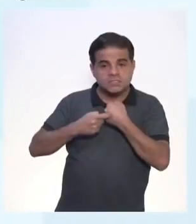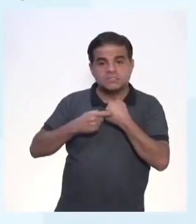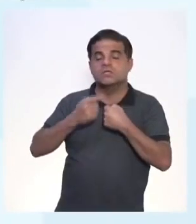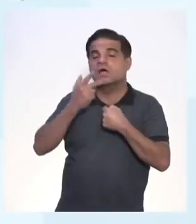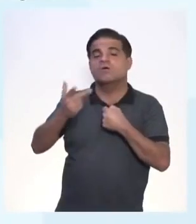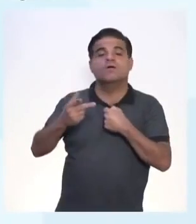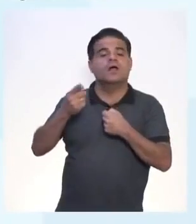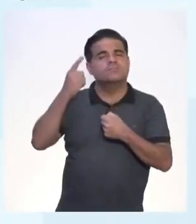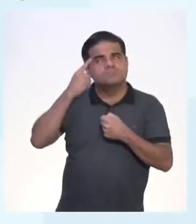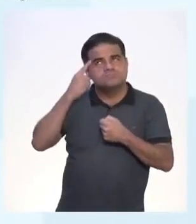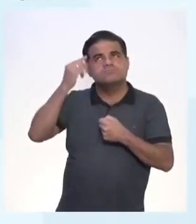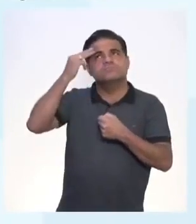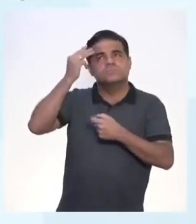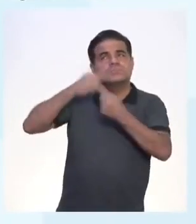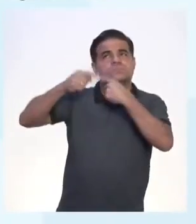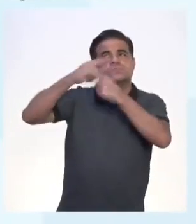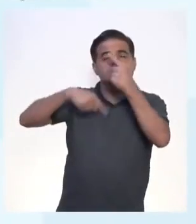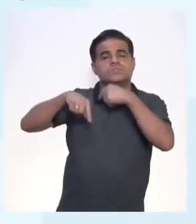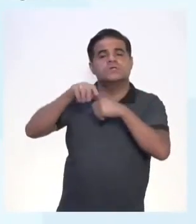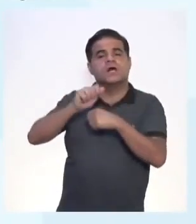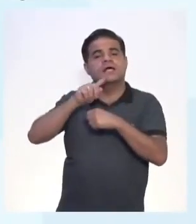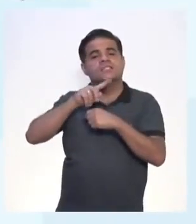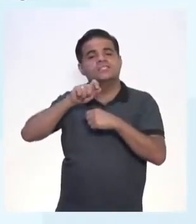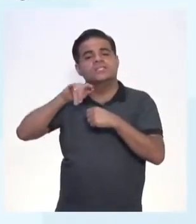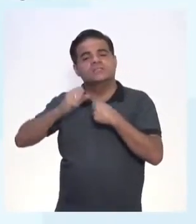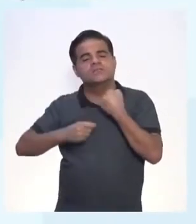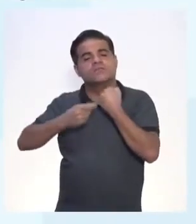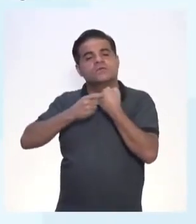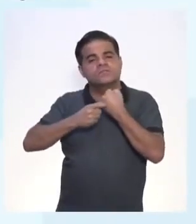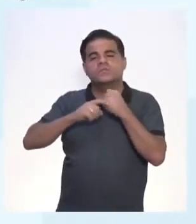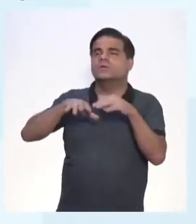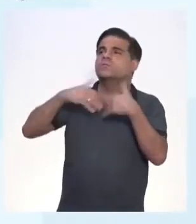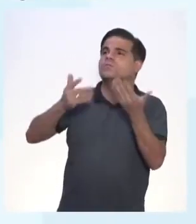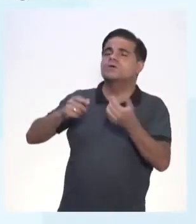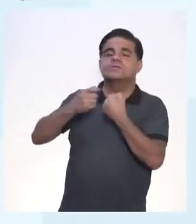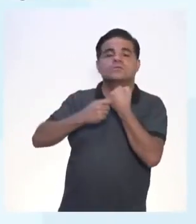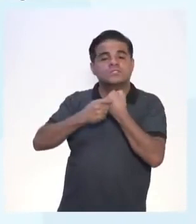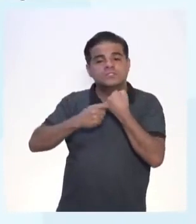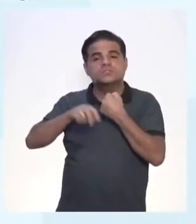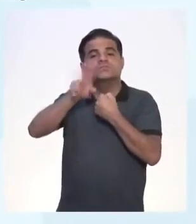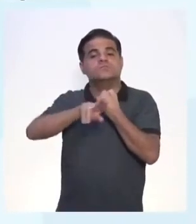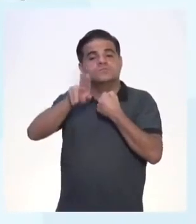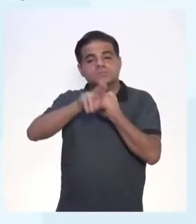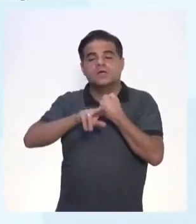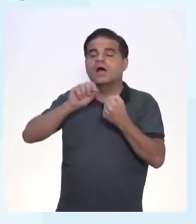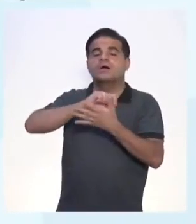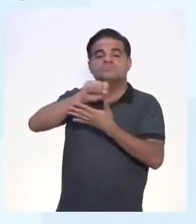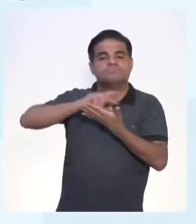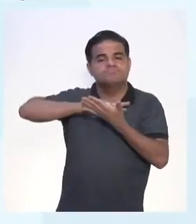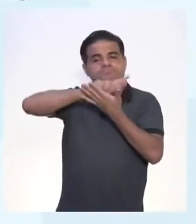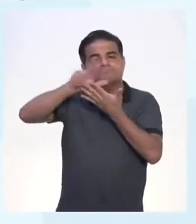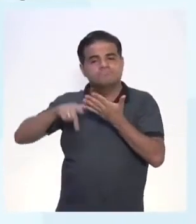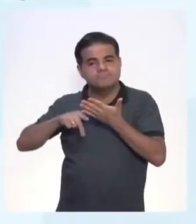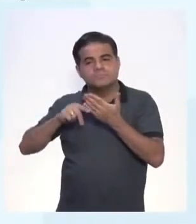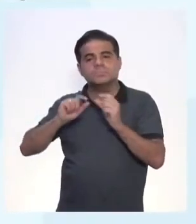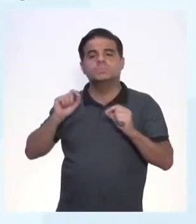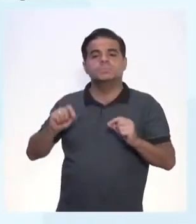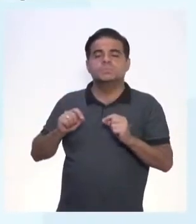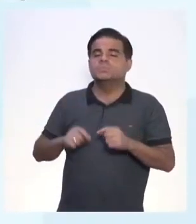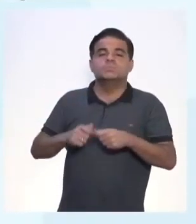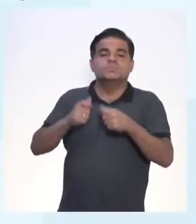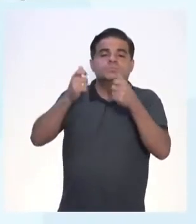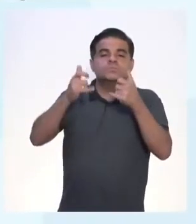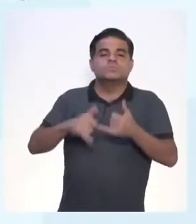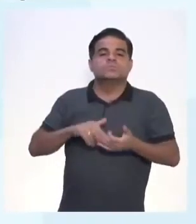de vocês para retomarem o que é adjetivo e verificarem quais são os adjetivos utilizados para caracterizar e o que está